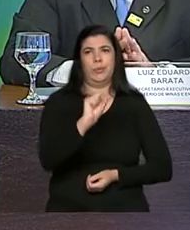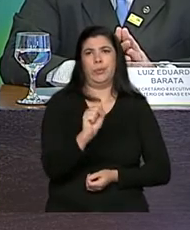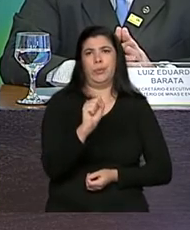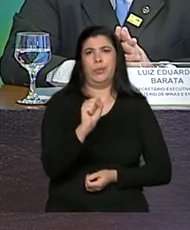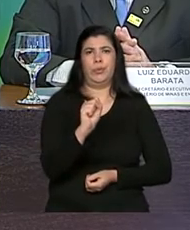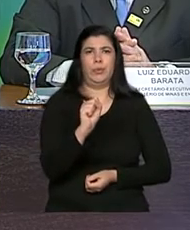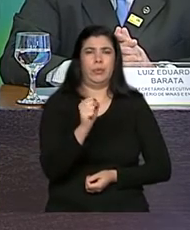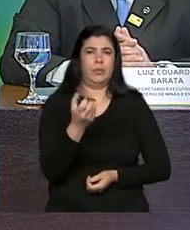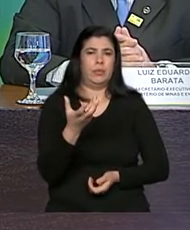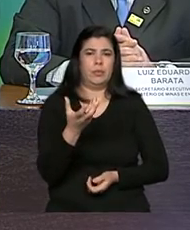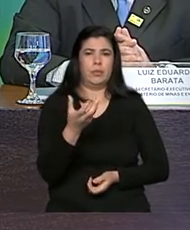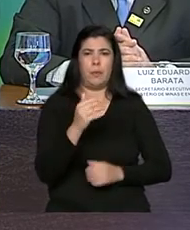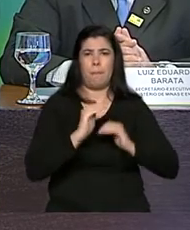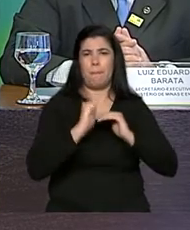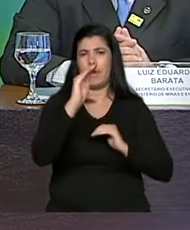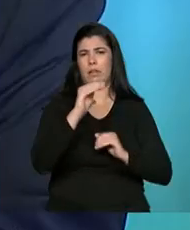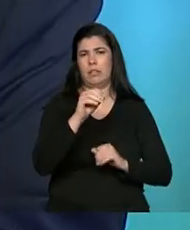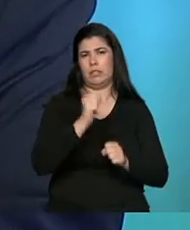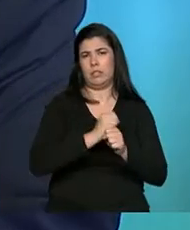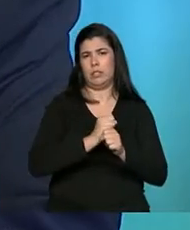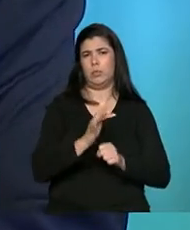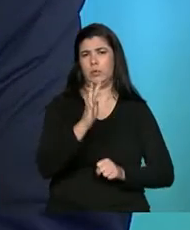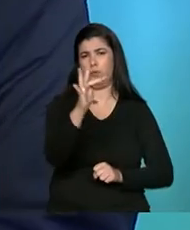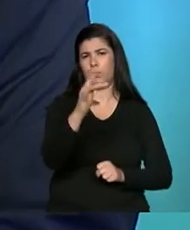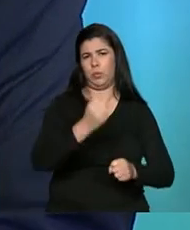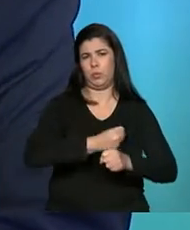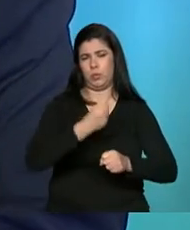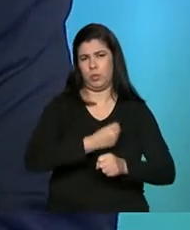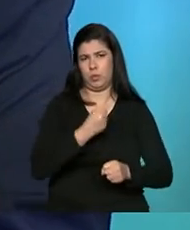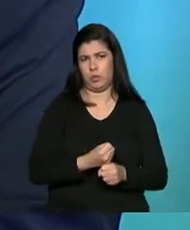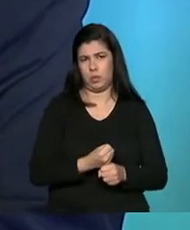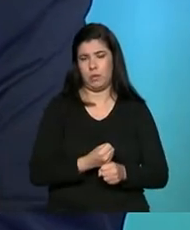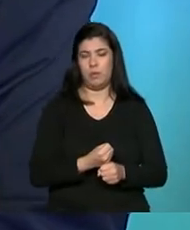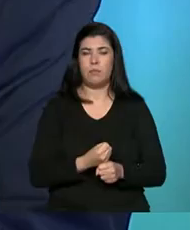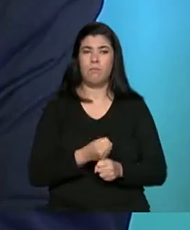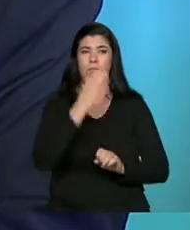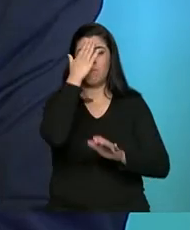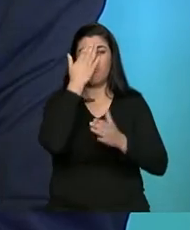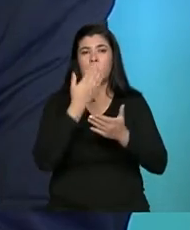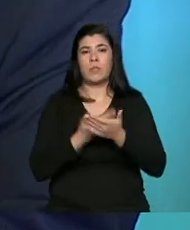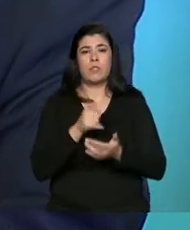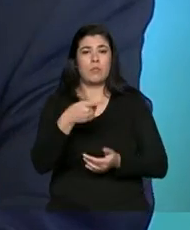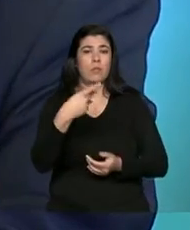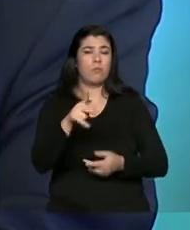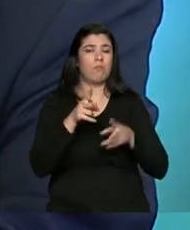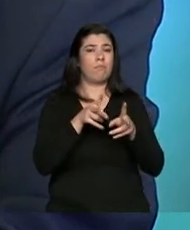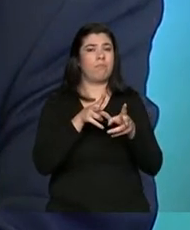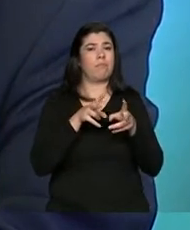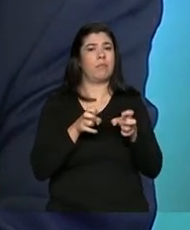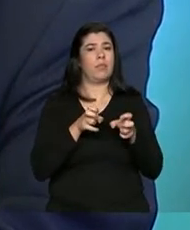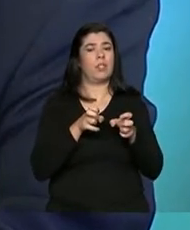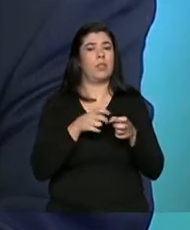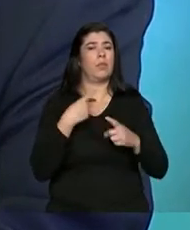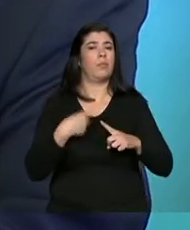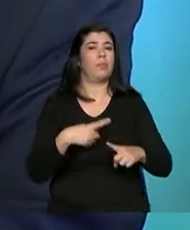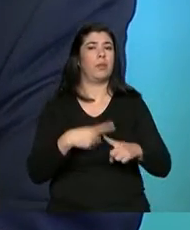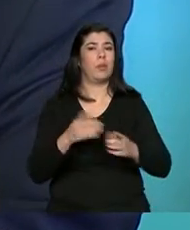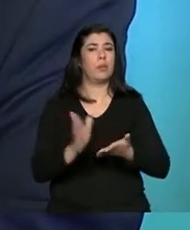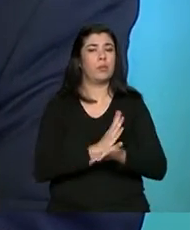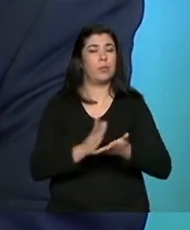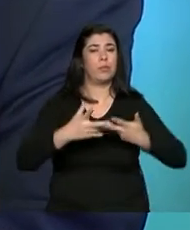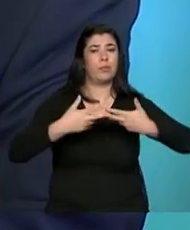anos o de mais anos eu creio que é uma constatação um pouco em função desses dessas